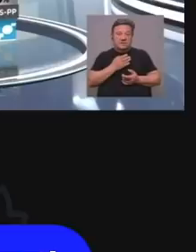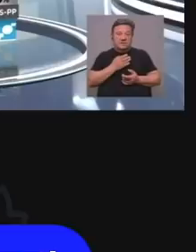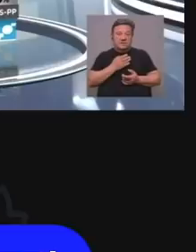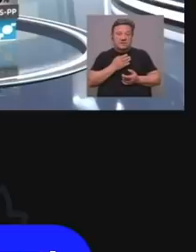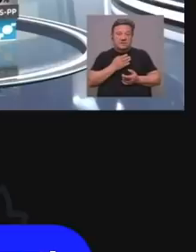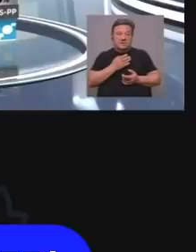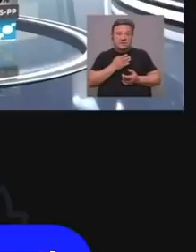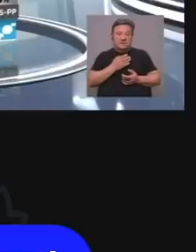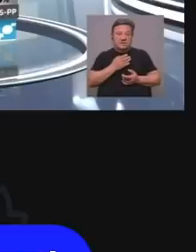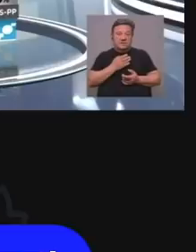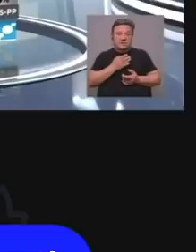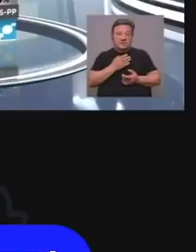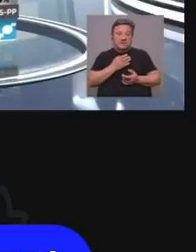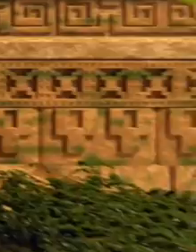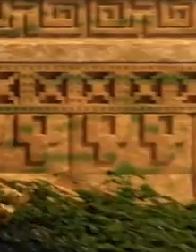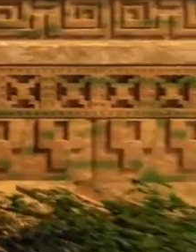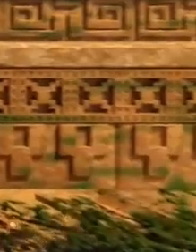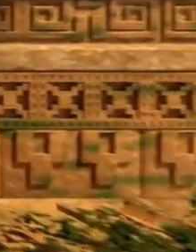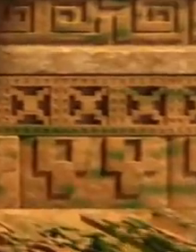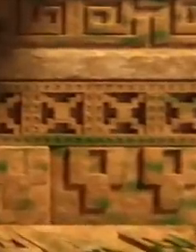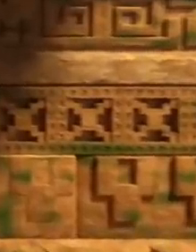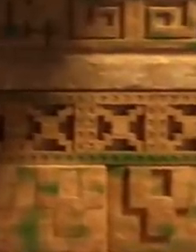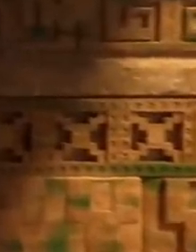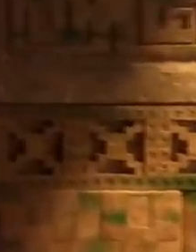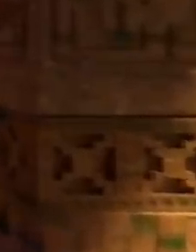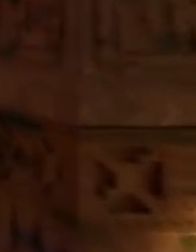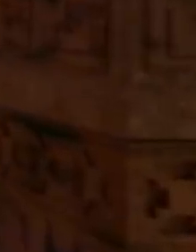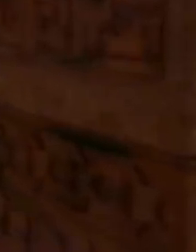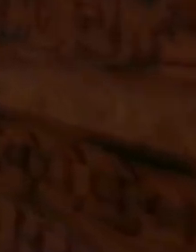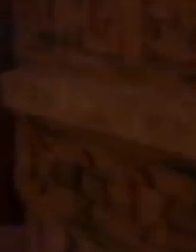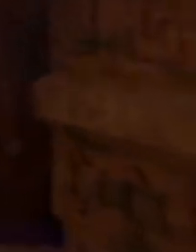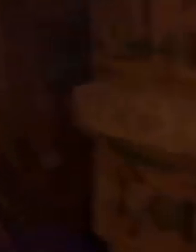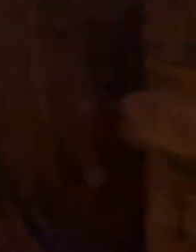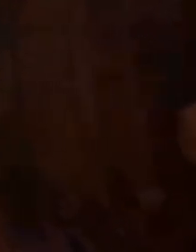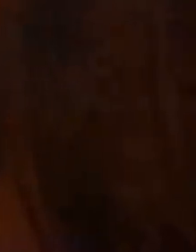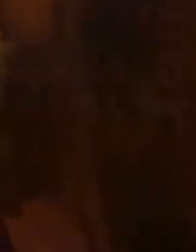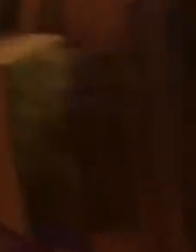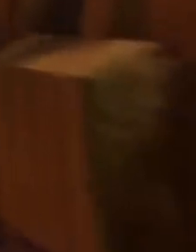tirando Oeste E aí